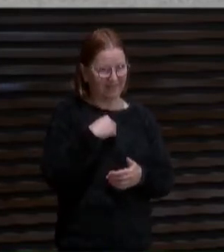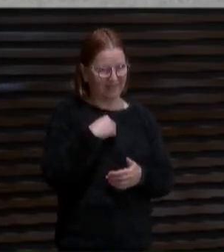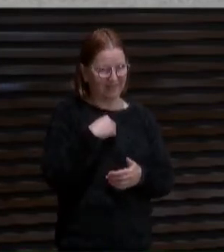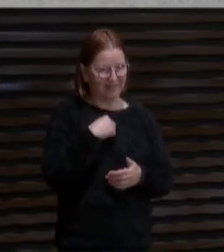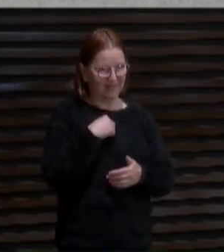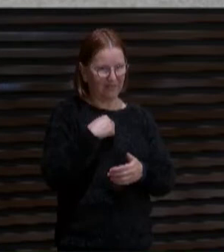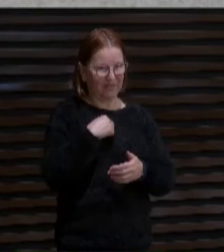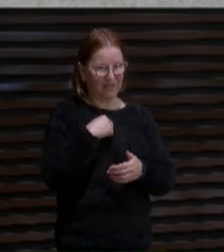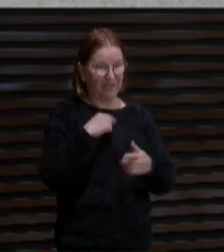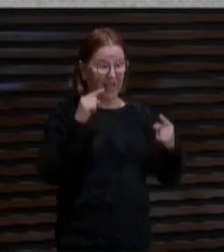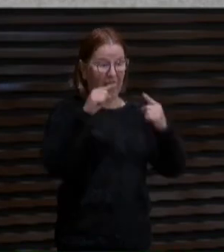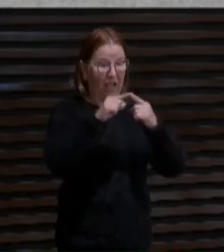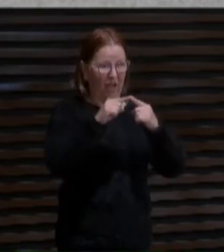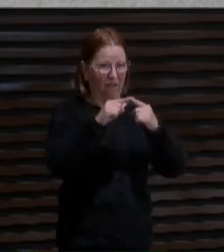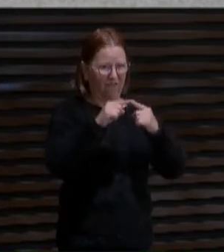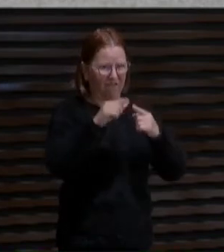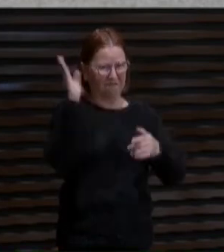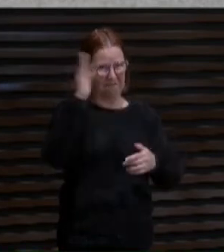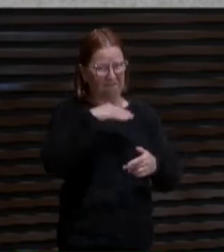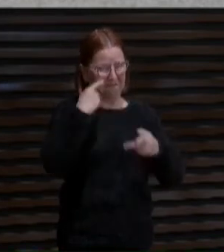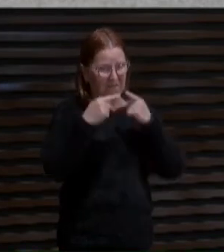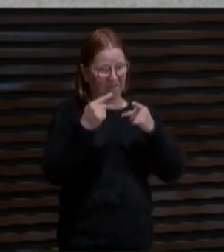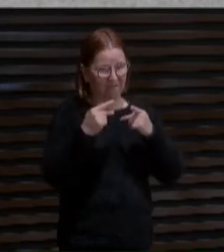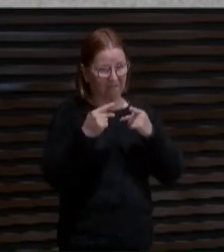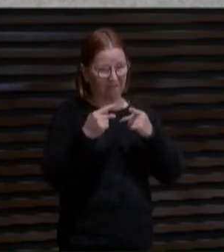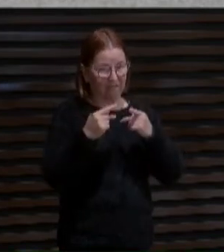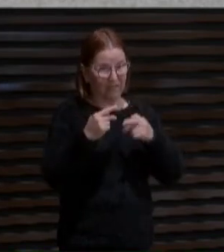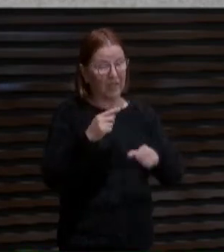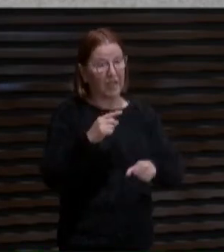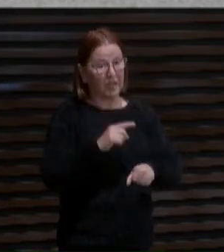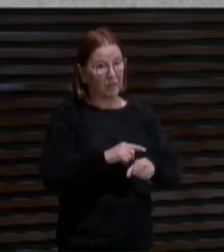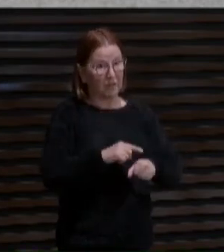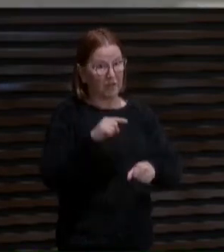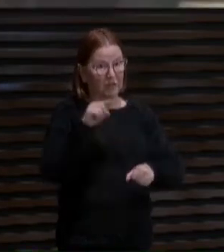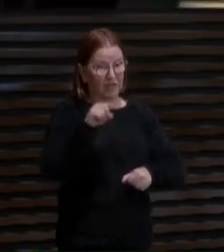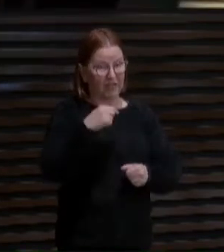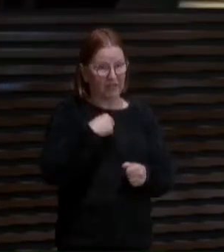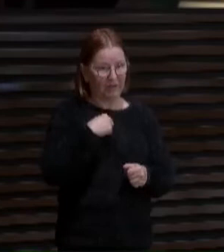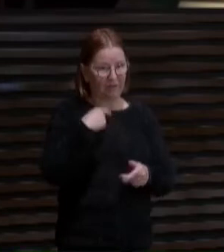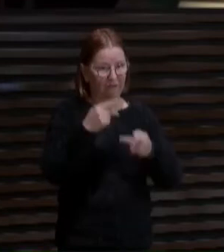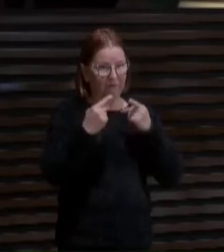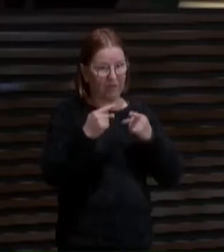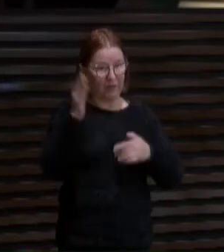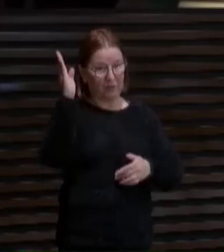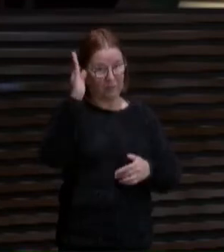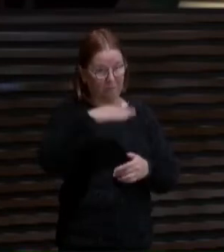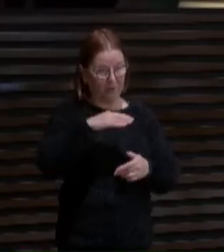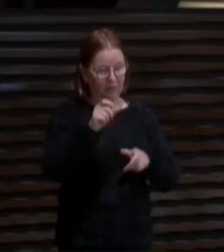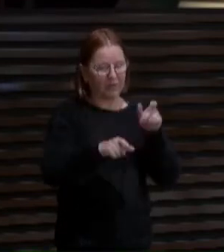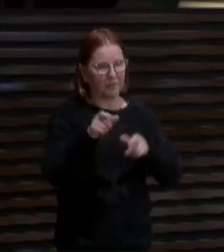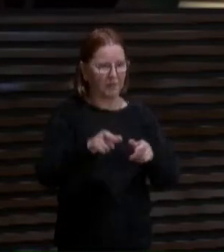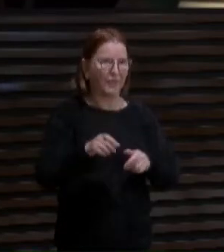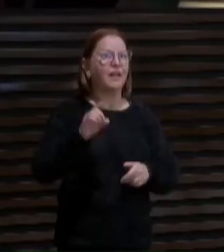licenças quando você e eu estamos falando mal das pessoas Deus está vendo